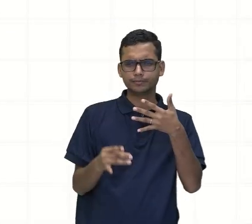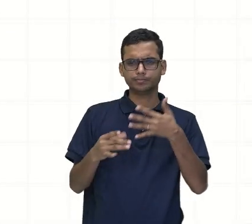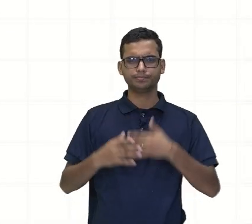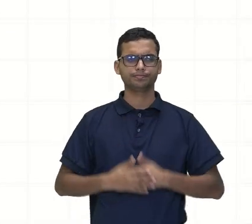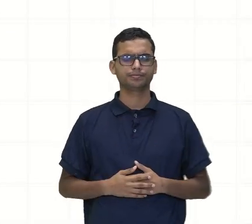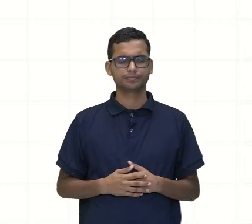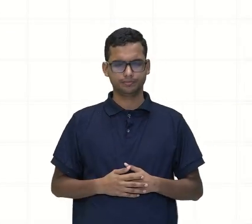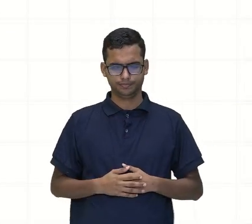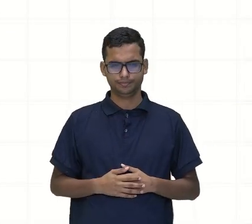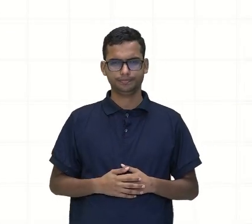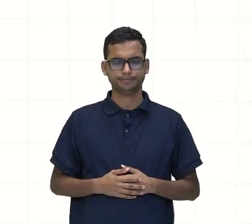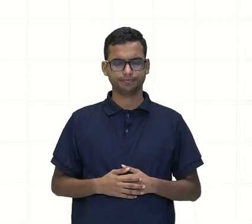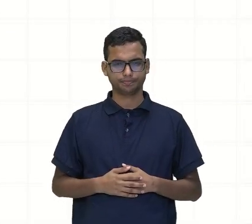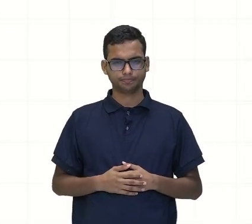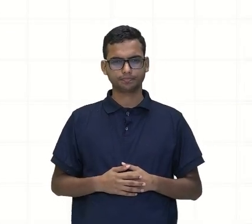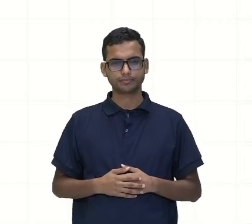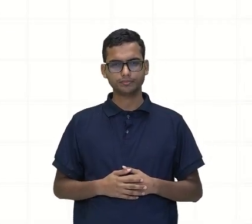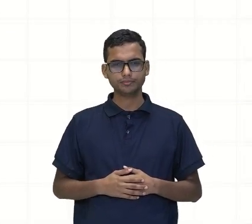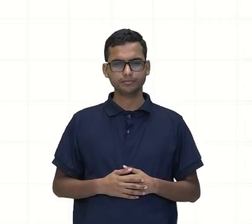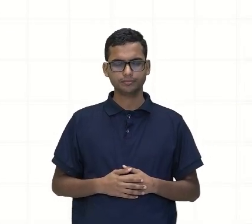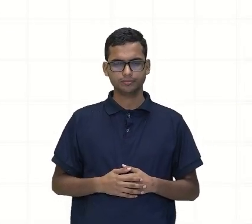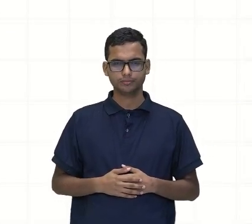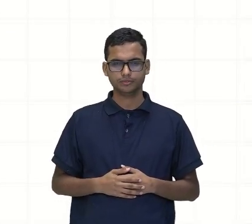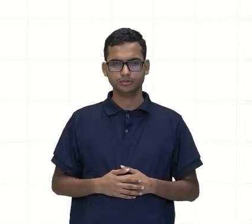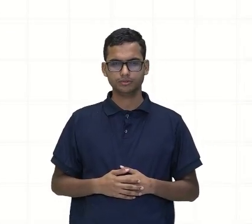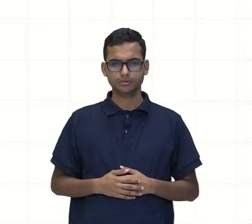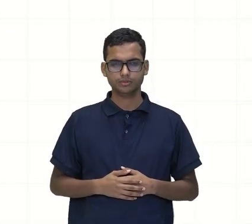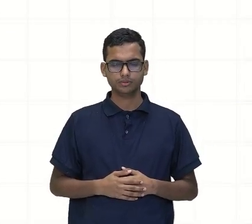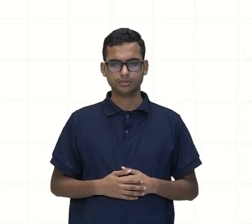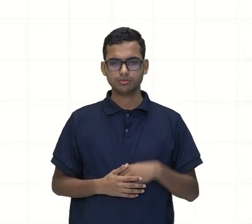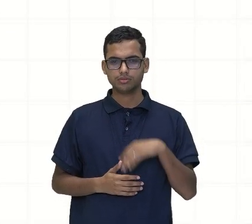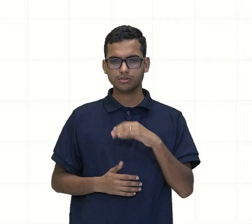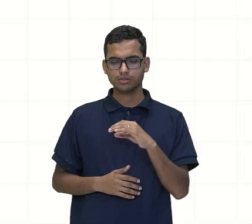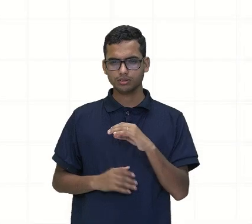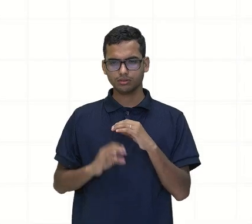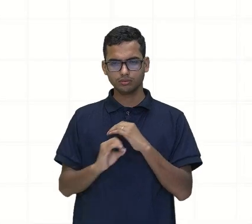E aqui, mais ou menos, seria o 6.